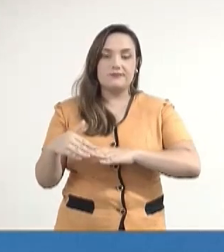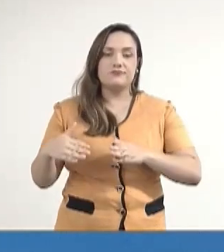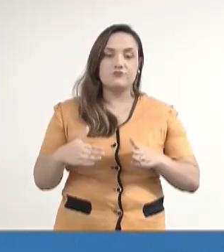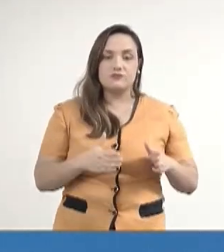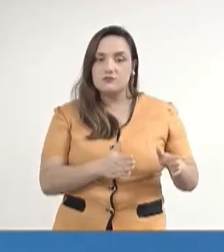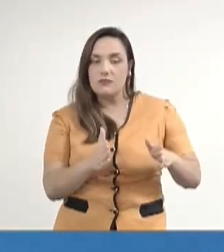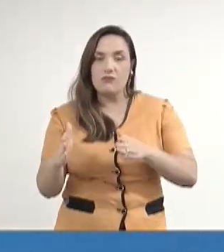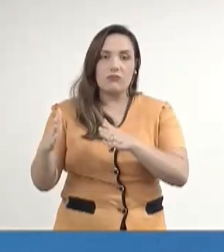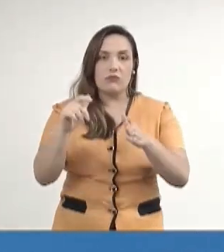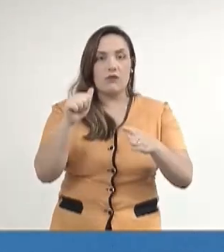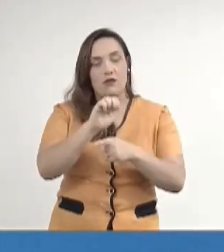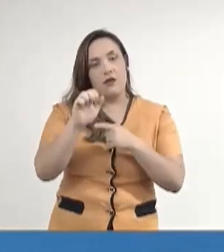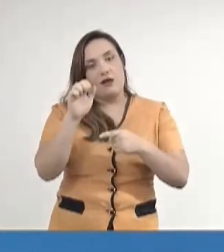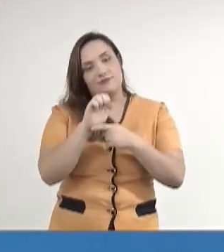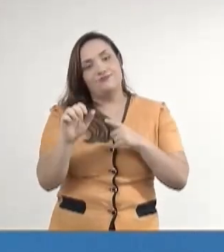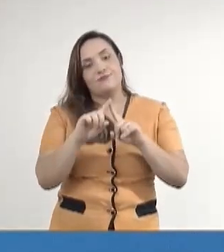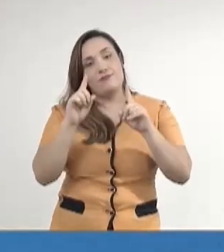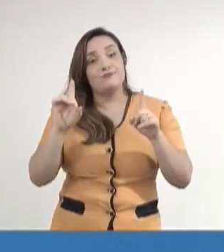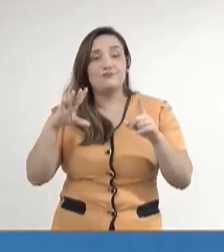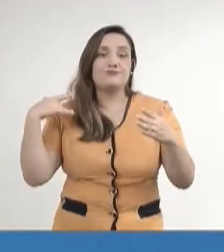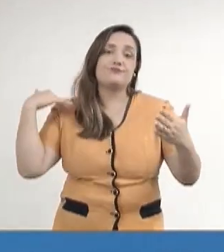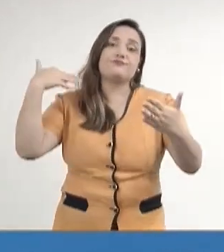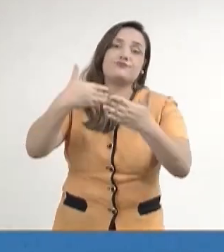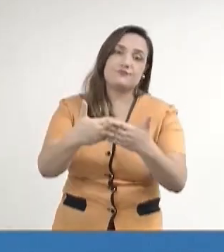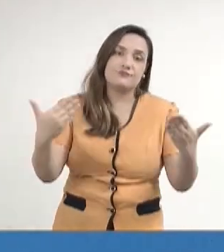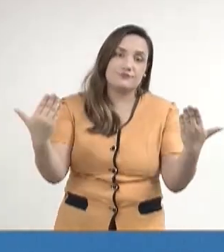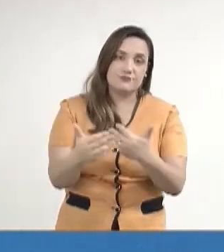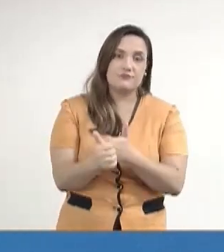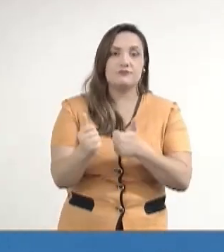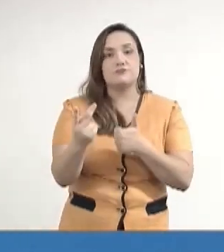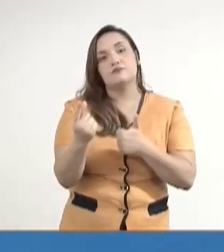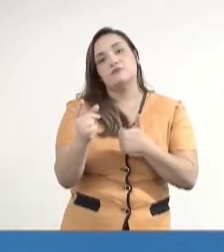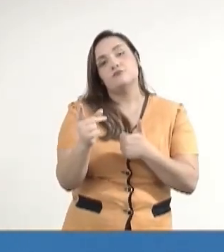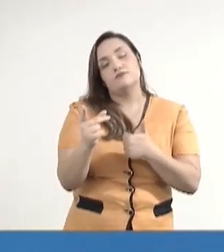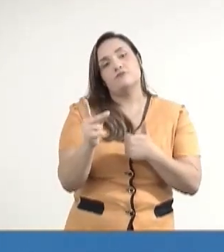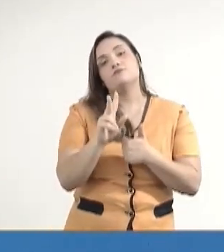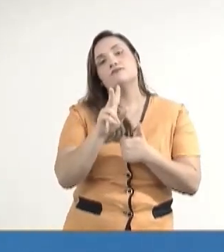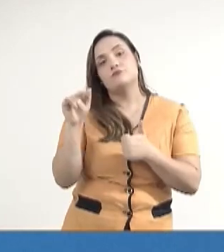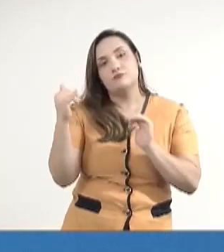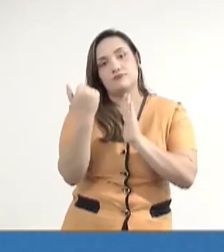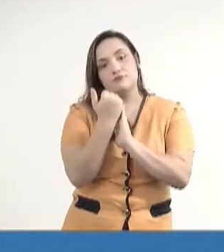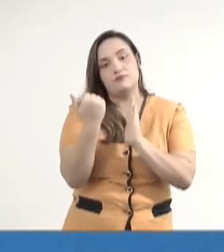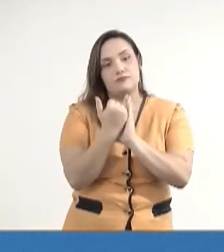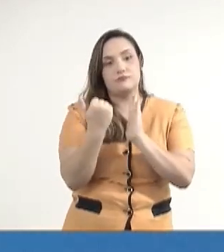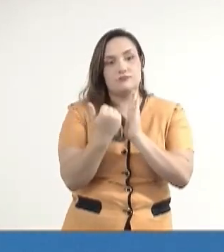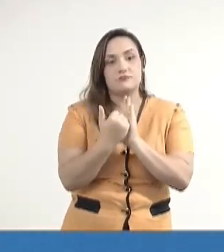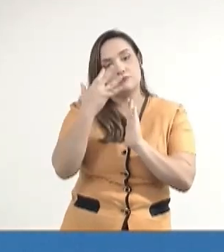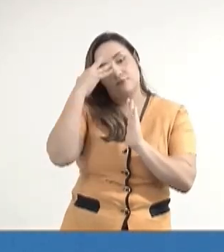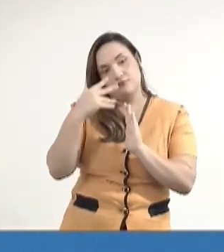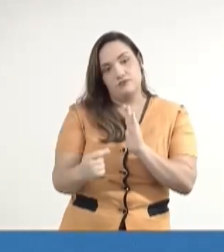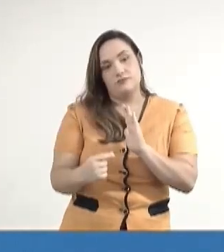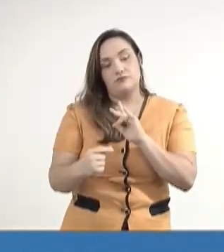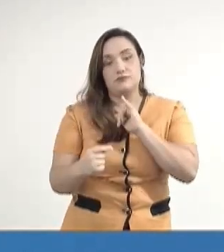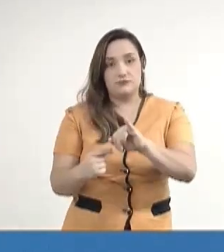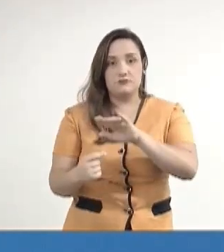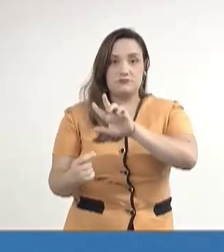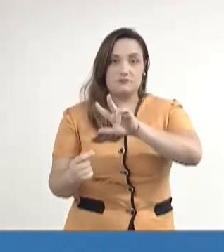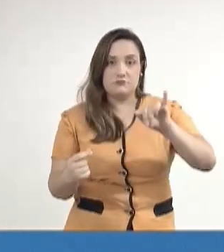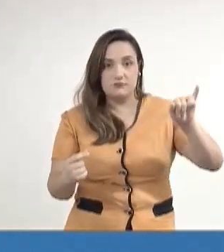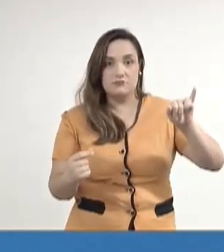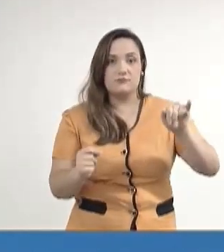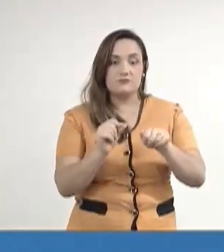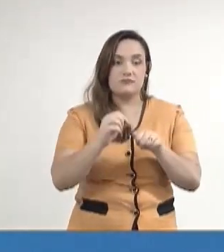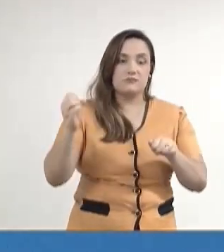do nosso estado, e somente agora o Tribunal de Contas da União pauta para decidir se